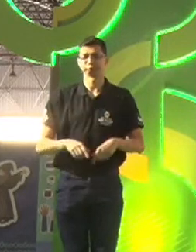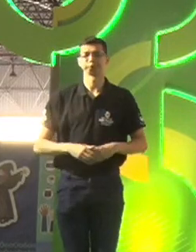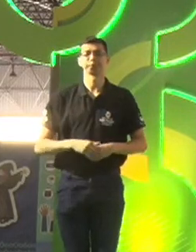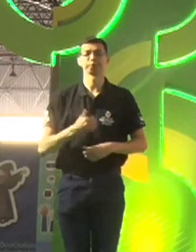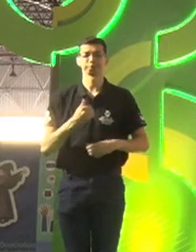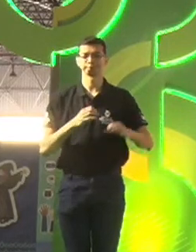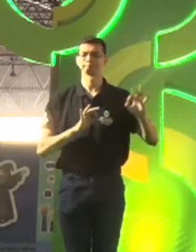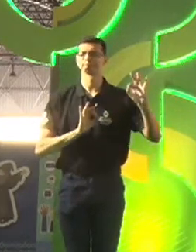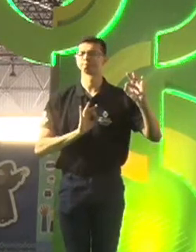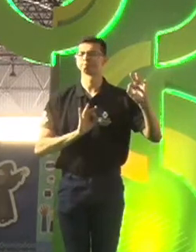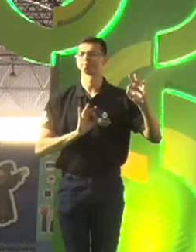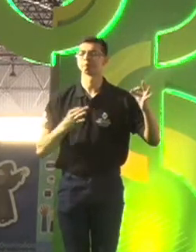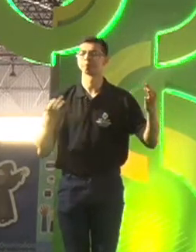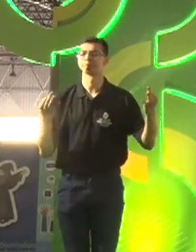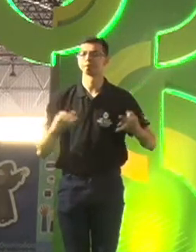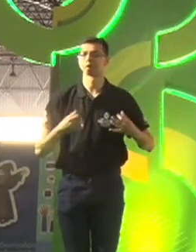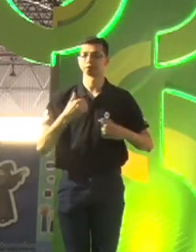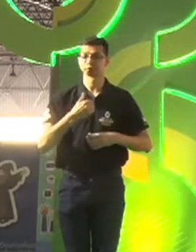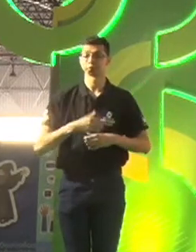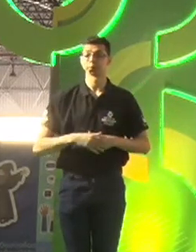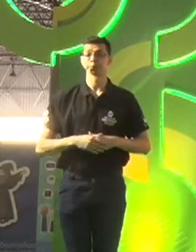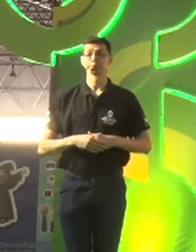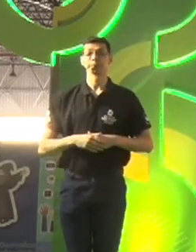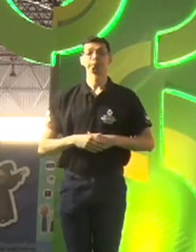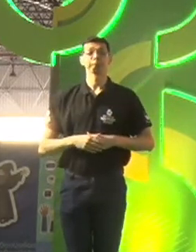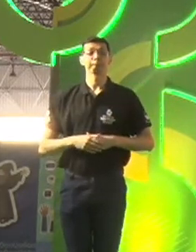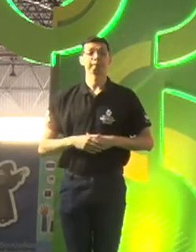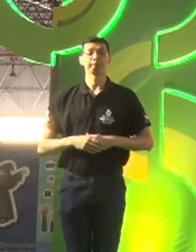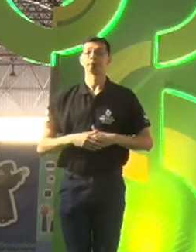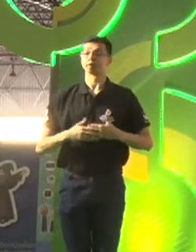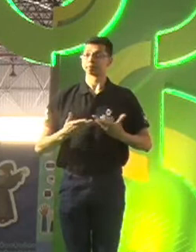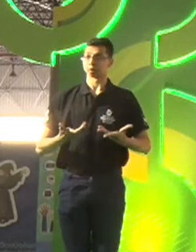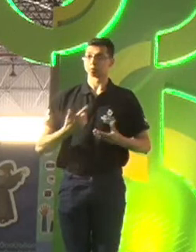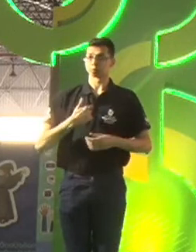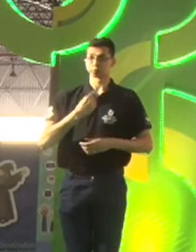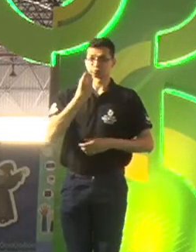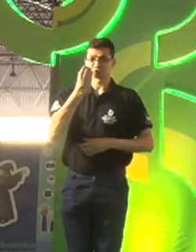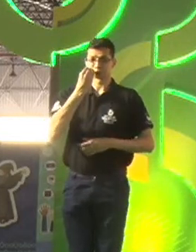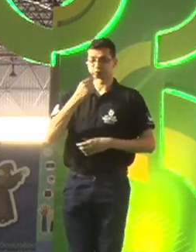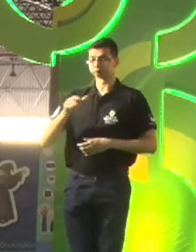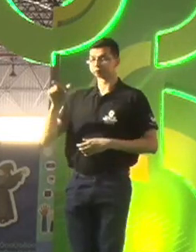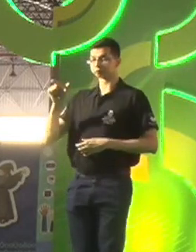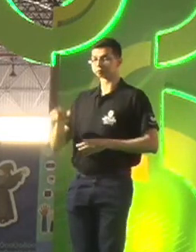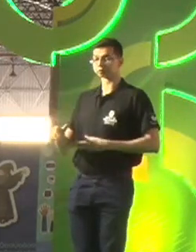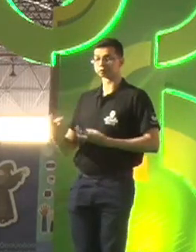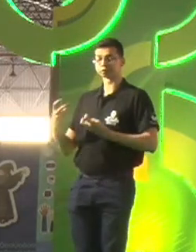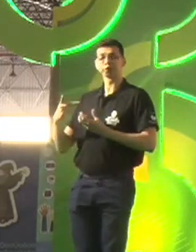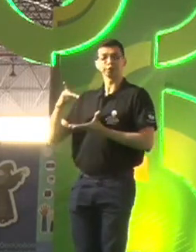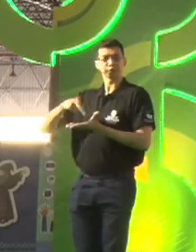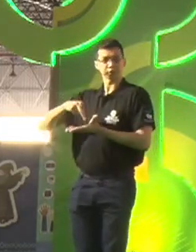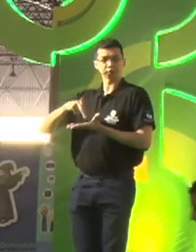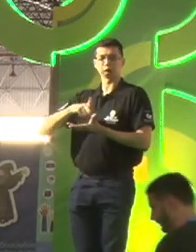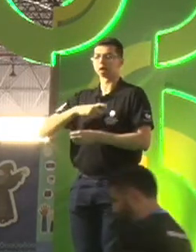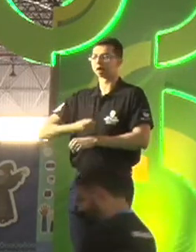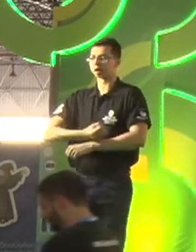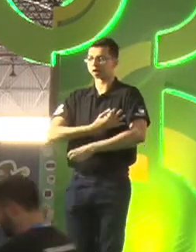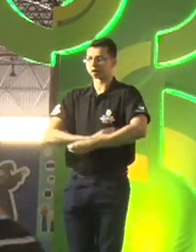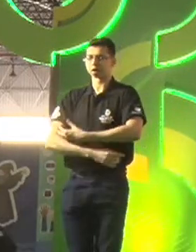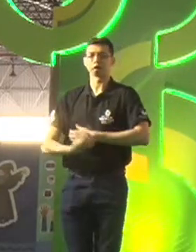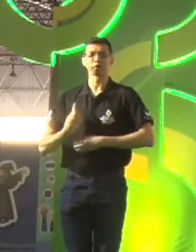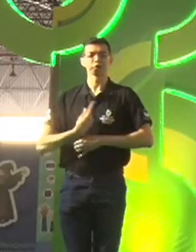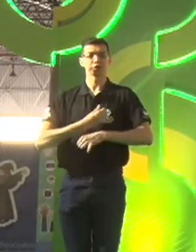expressar-se se aquilo que eu tô observando ele é capaz de expressar emoções a gente pode dizer com certa segurança que